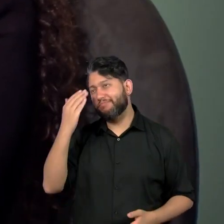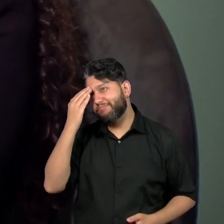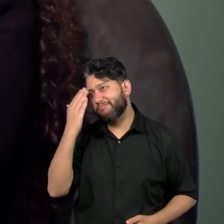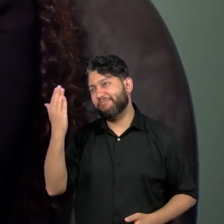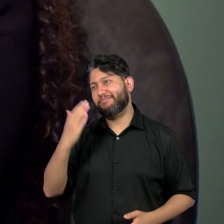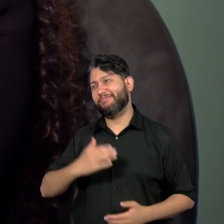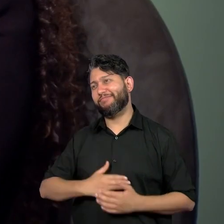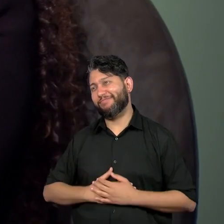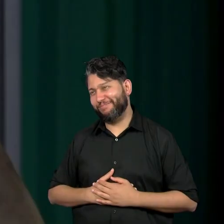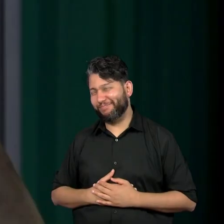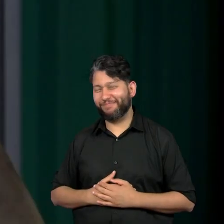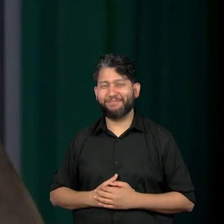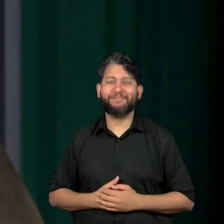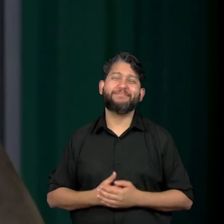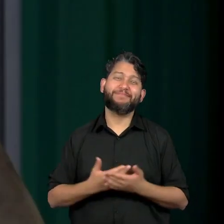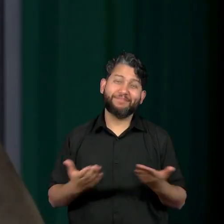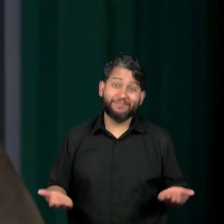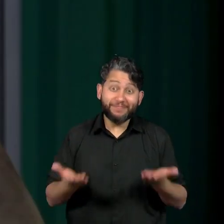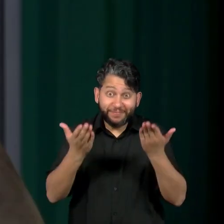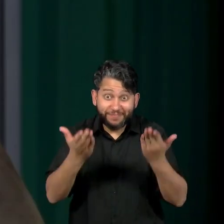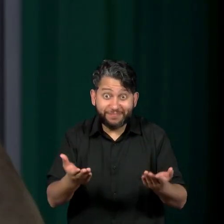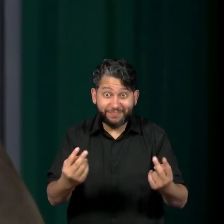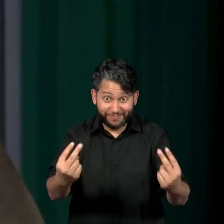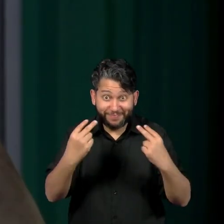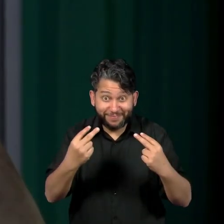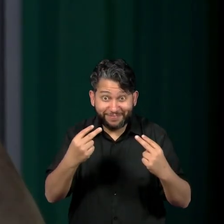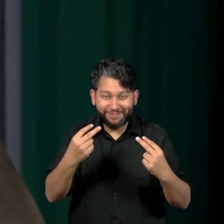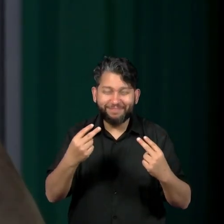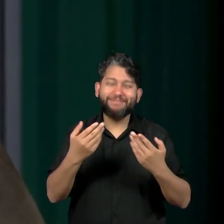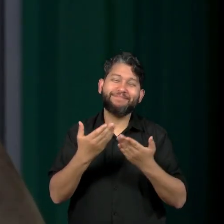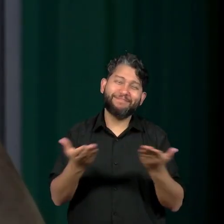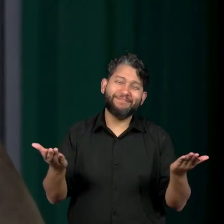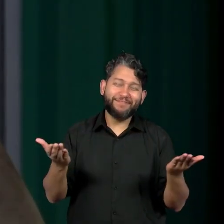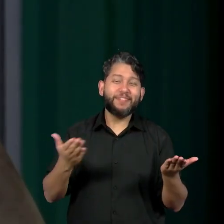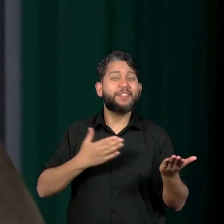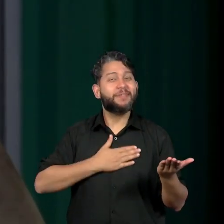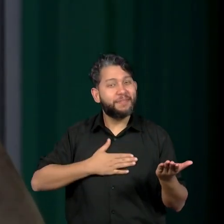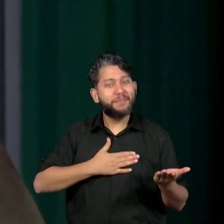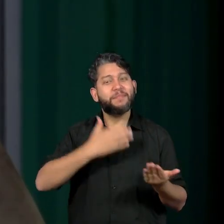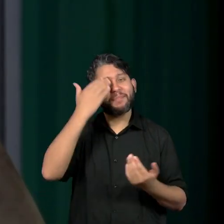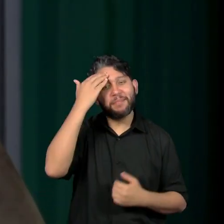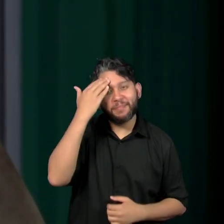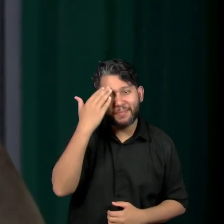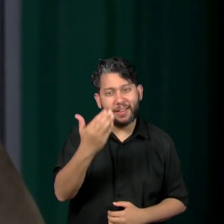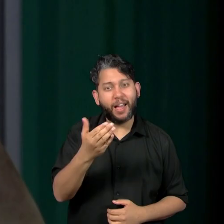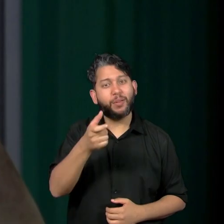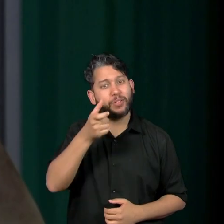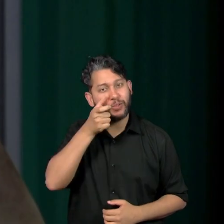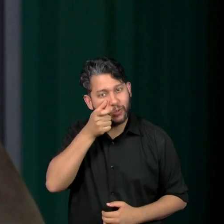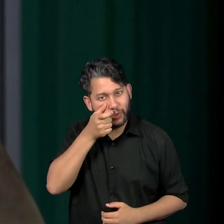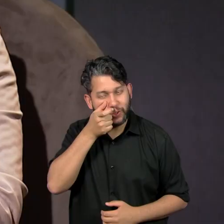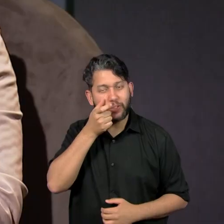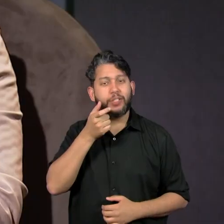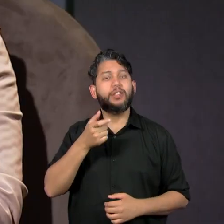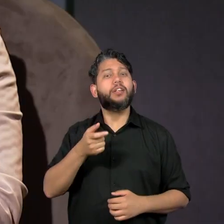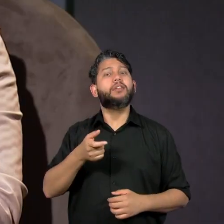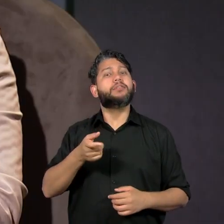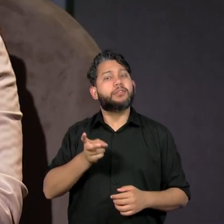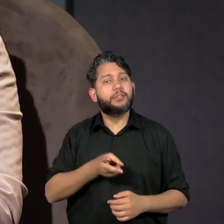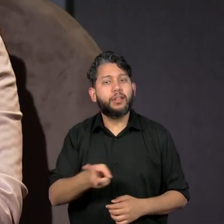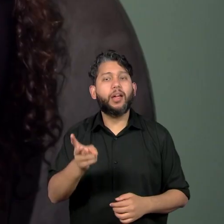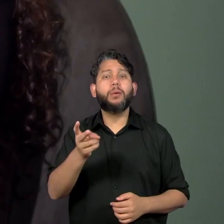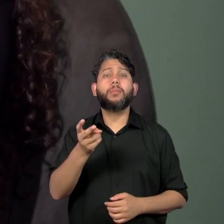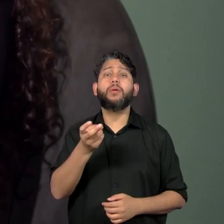agradeço. Maravilha. E a você, caro telespectador, cara telespectadora, muitíssimo obrigado pela gentileza da audiência.